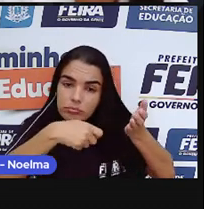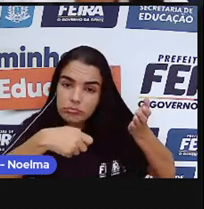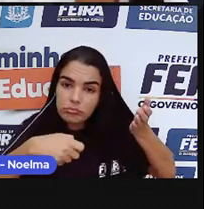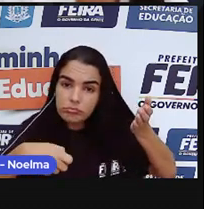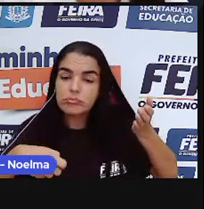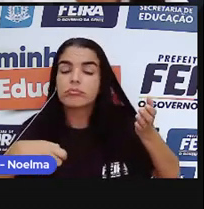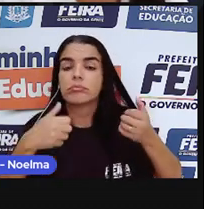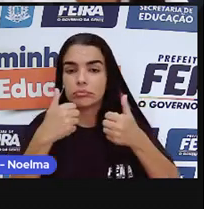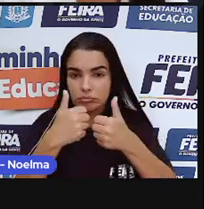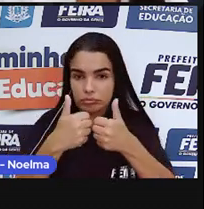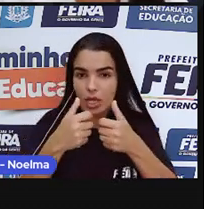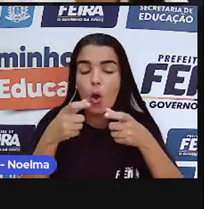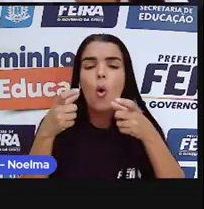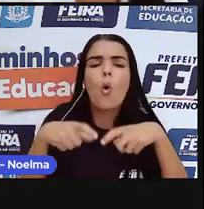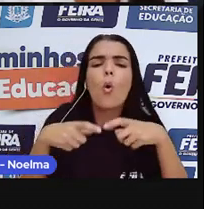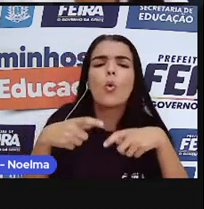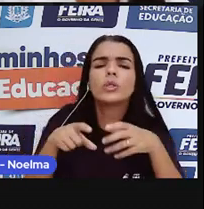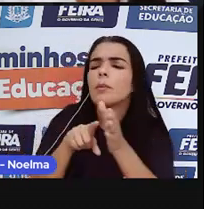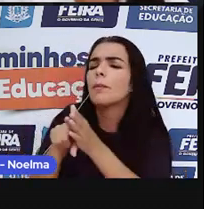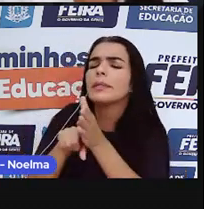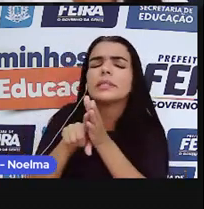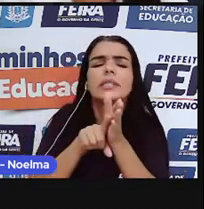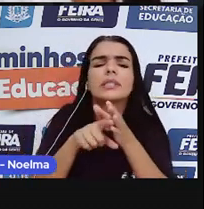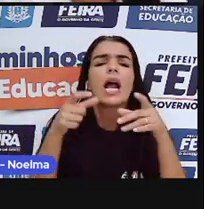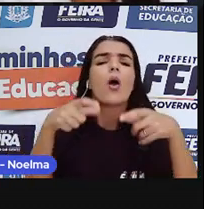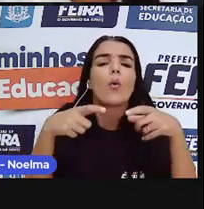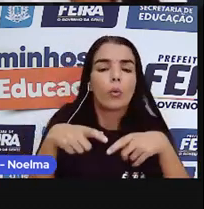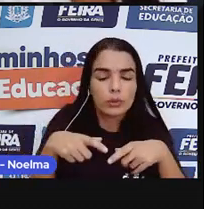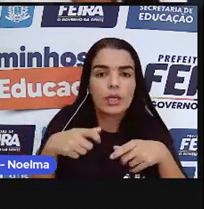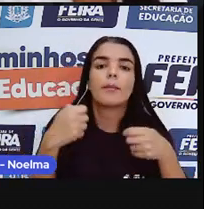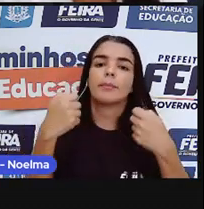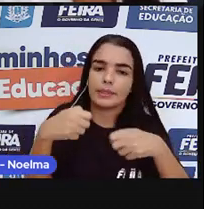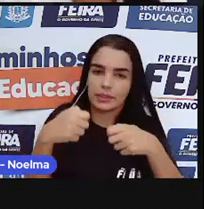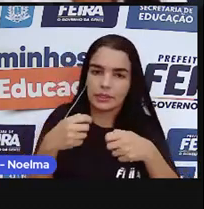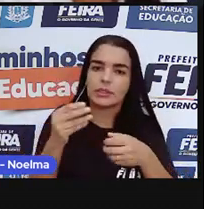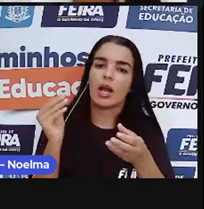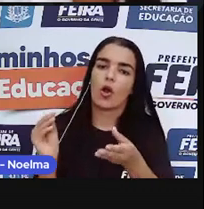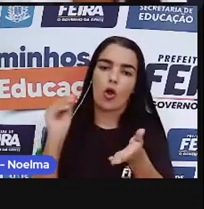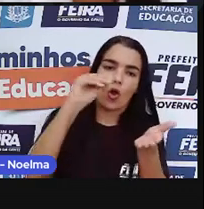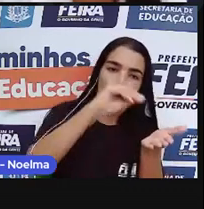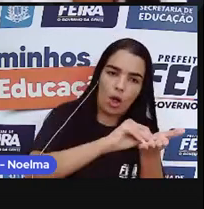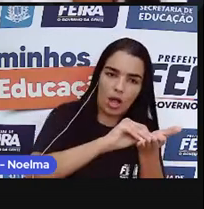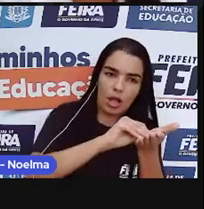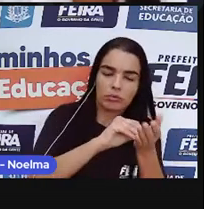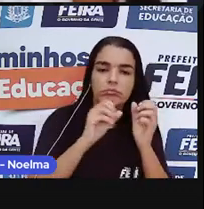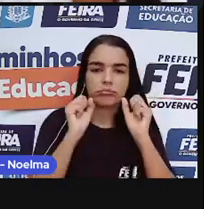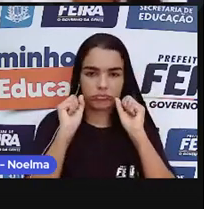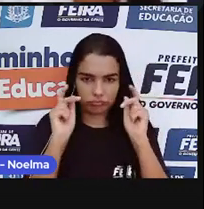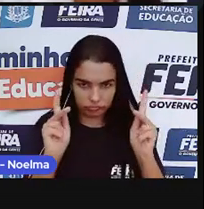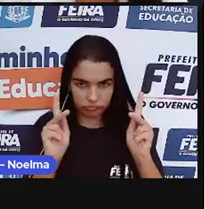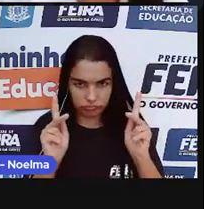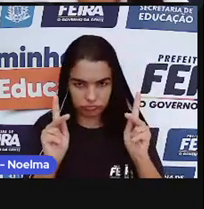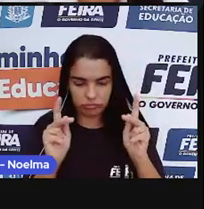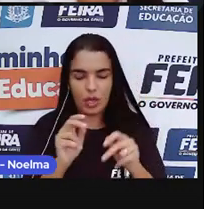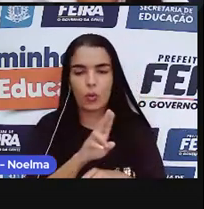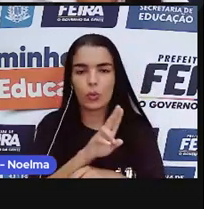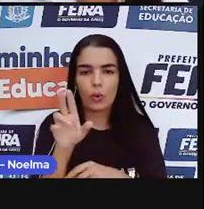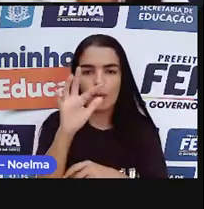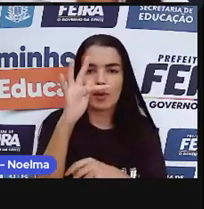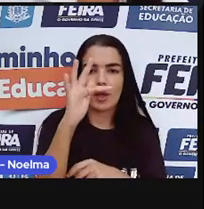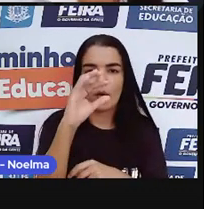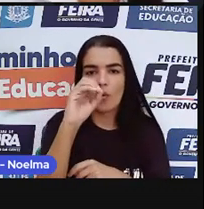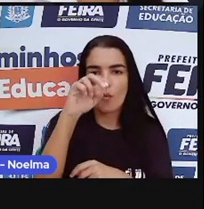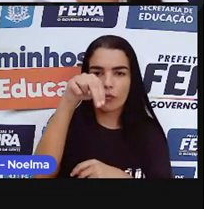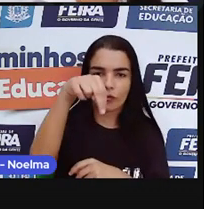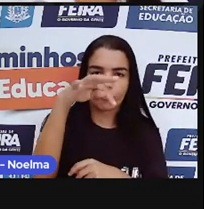anotar ali da onde foi que vocês tiraram aquela informação, certo? Que isso seria a fonte da sua